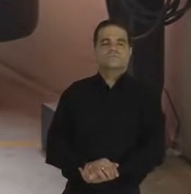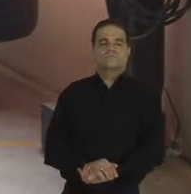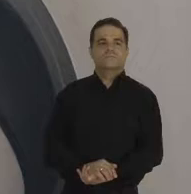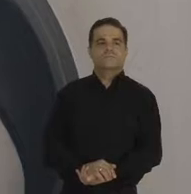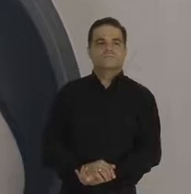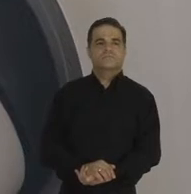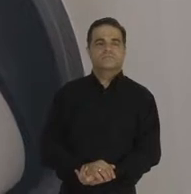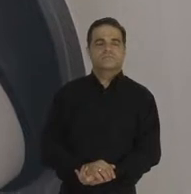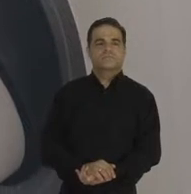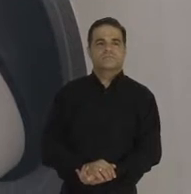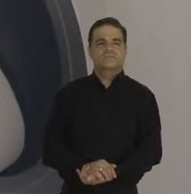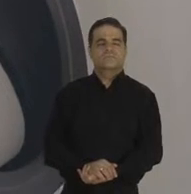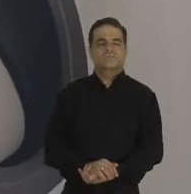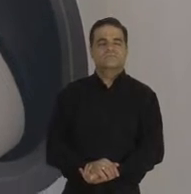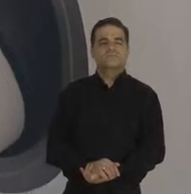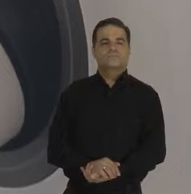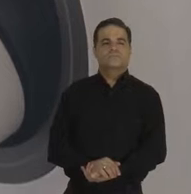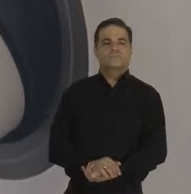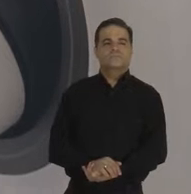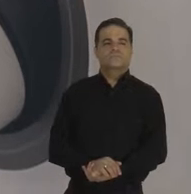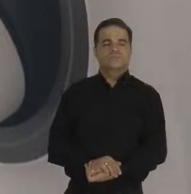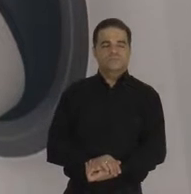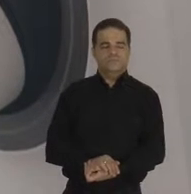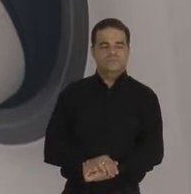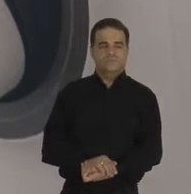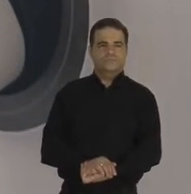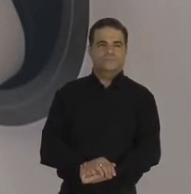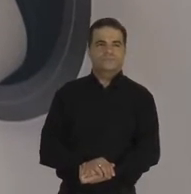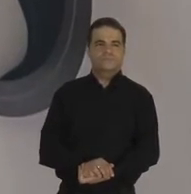quanto custa tanto